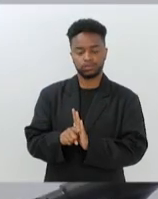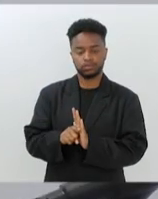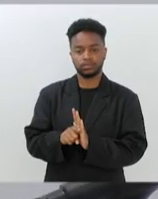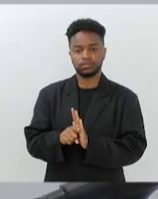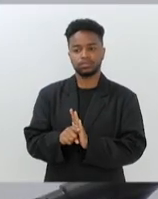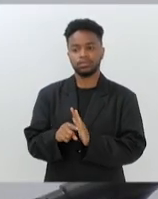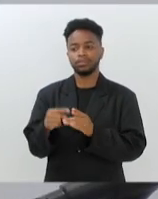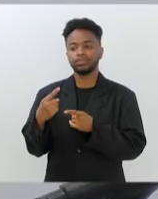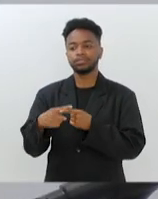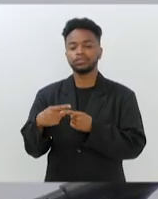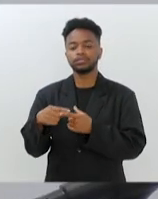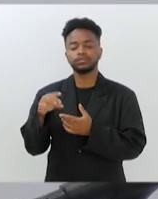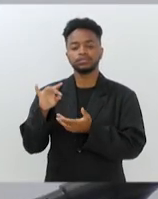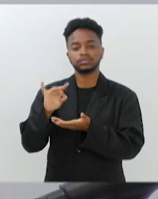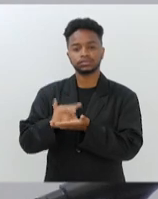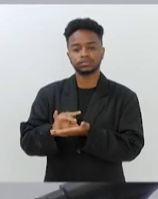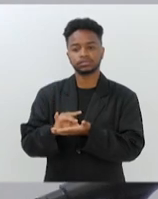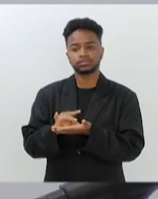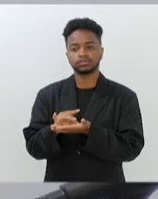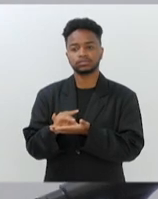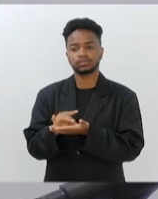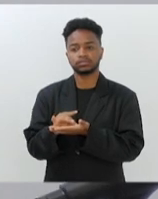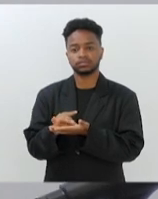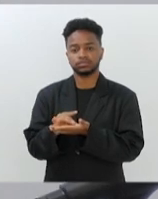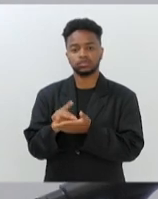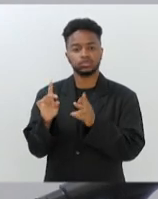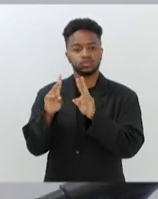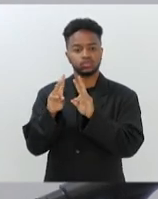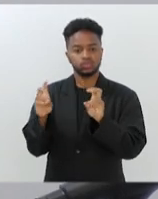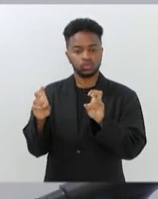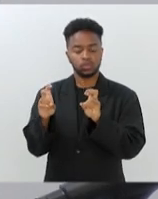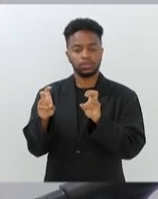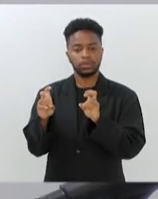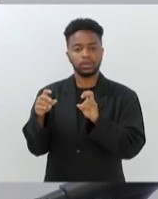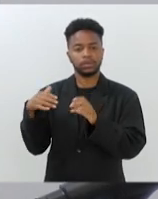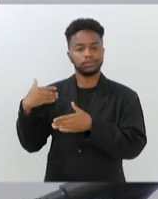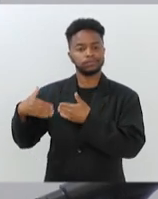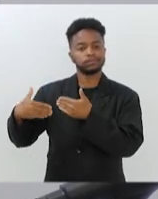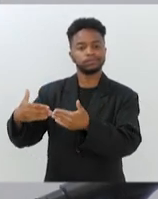na verdade ainda no que diz respeito a esse fluxograma